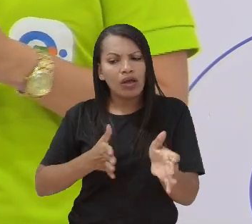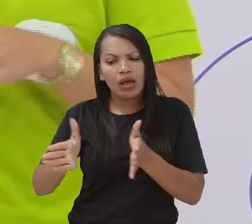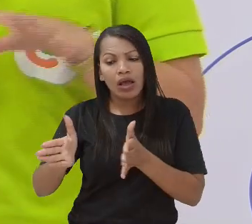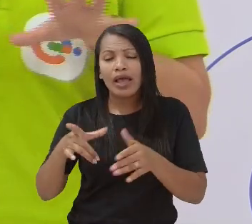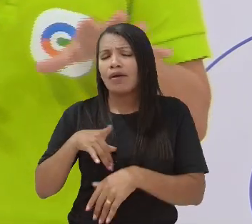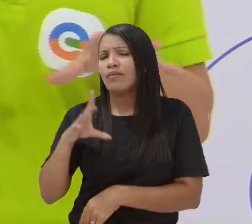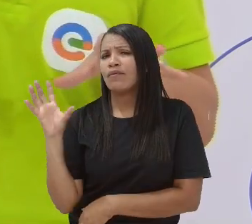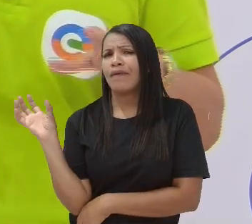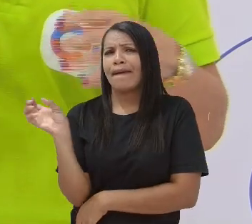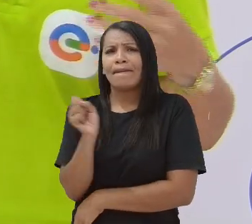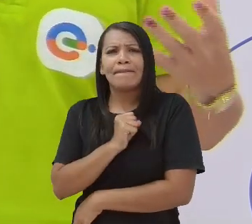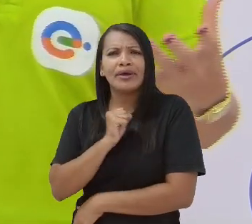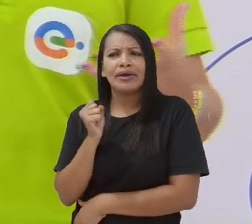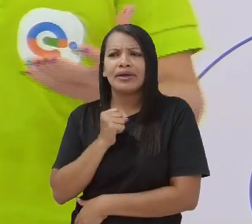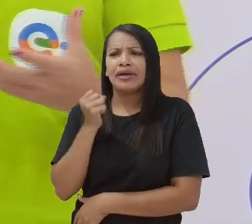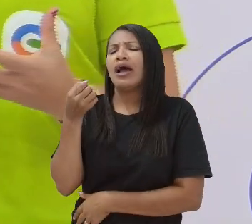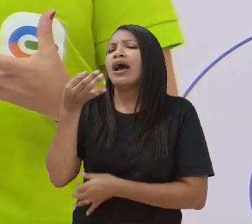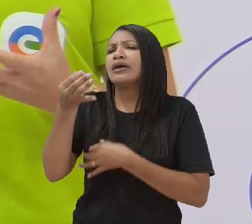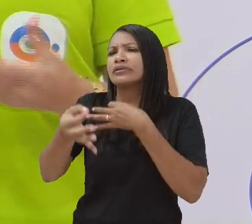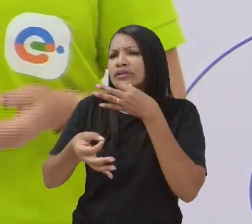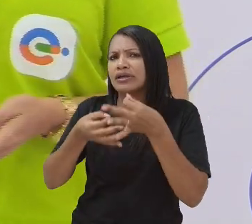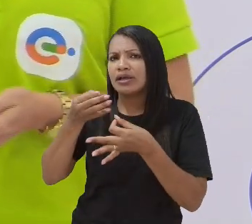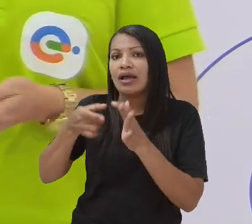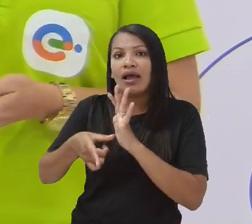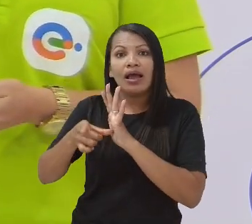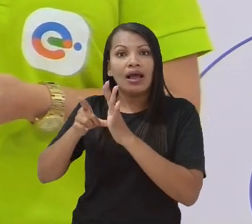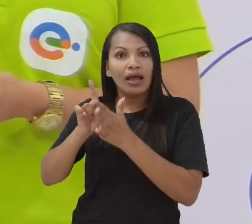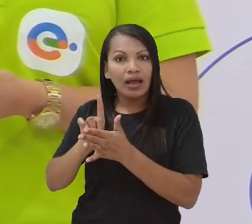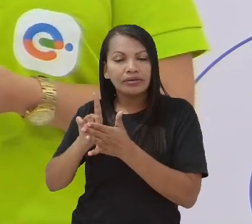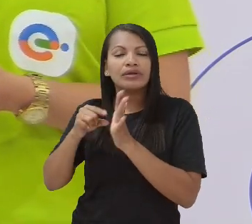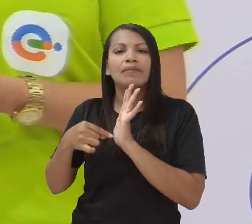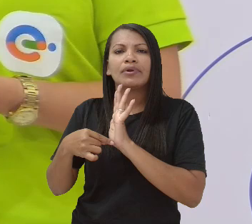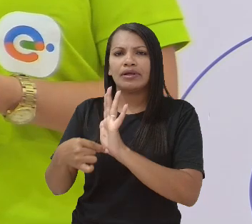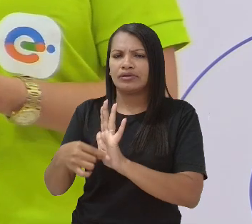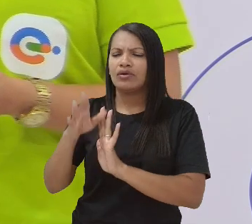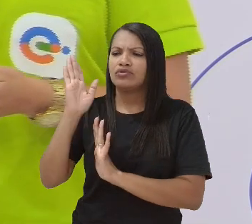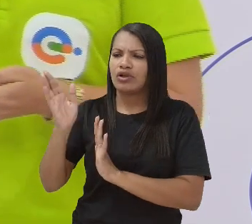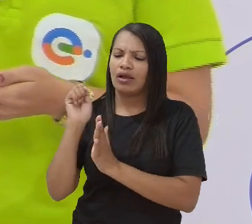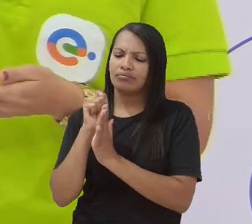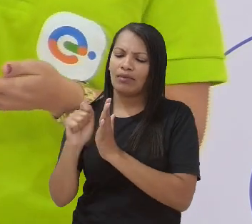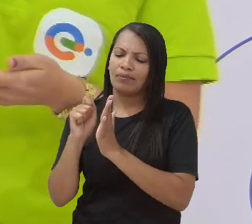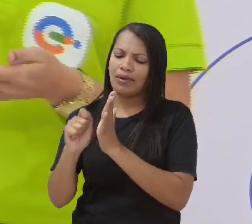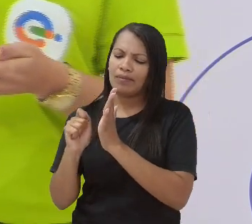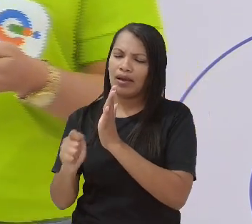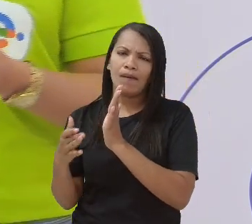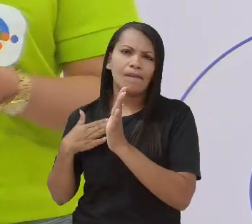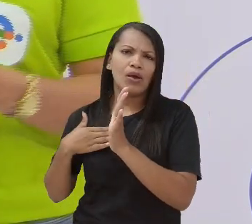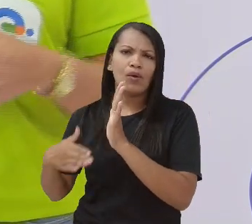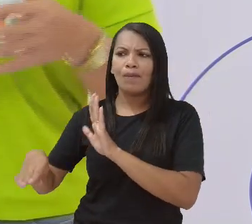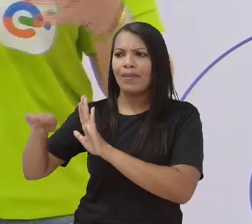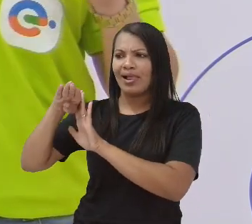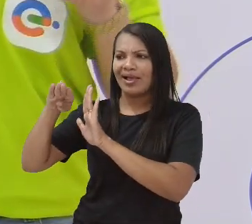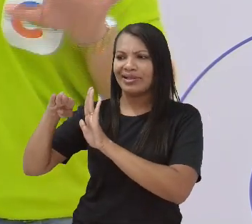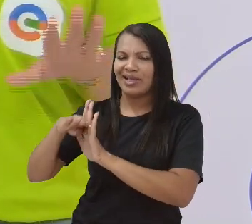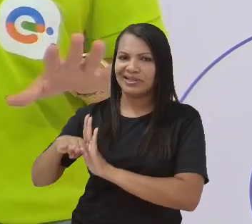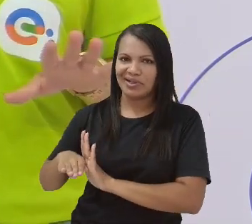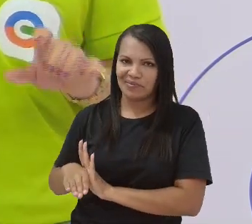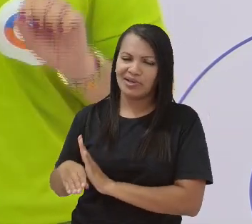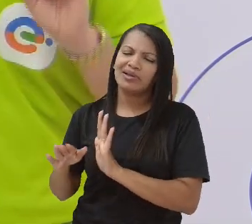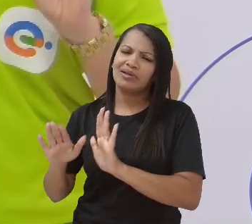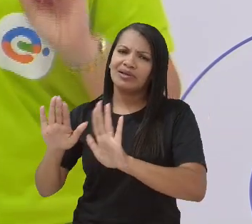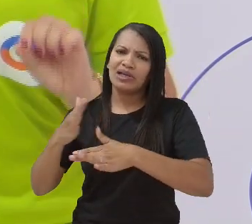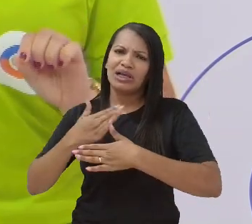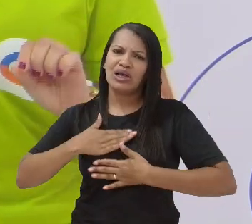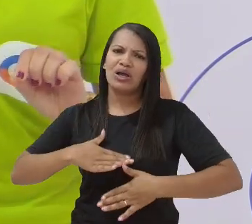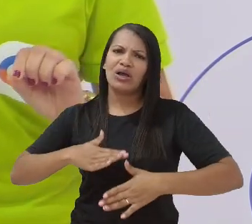dicas. Antes da gente apresentar para vocês, eu já deixei anotado para o meu planejamento. Opa! E calma,